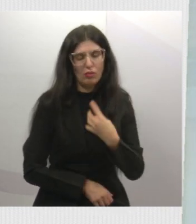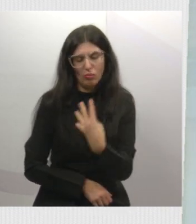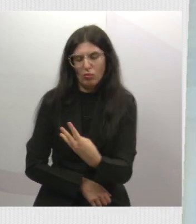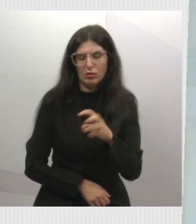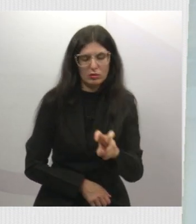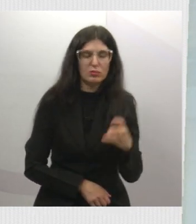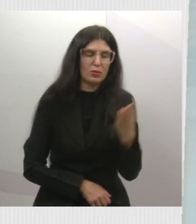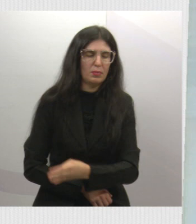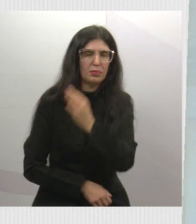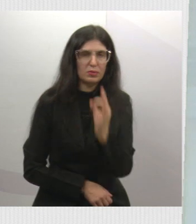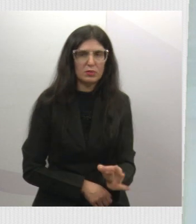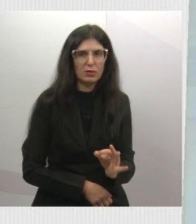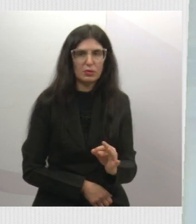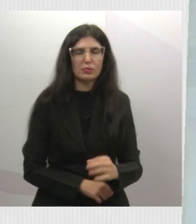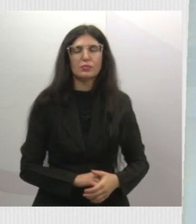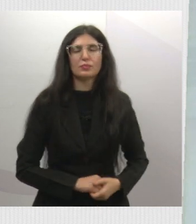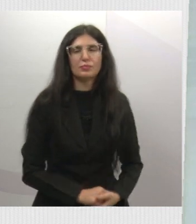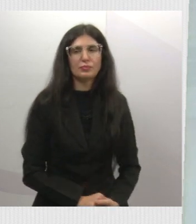29,45%.